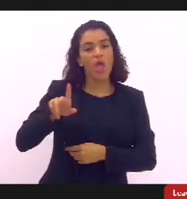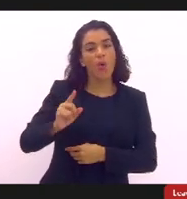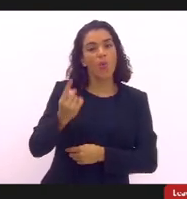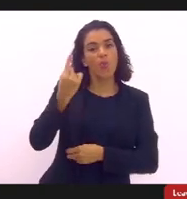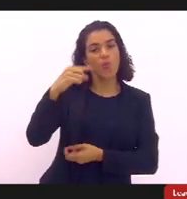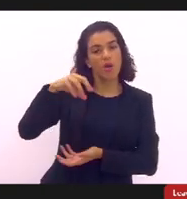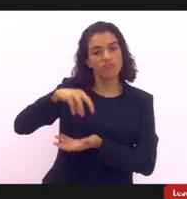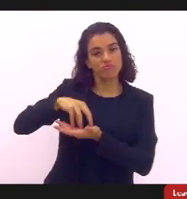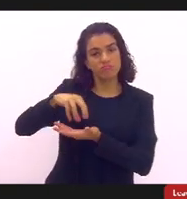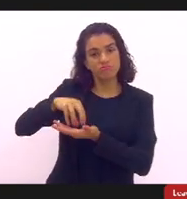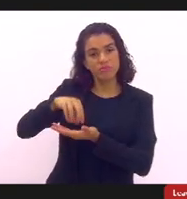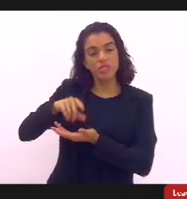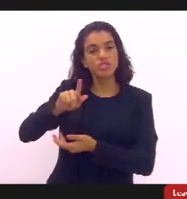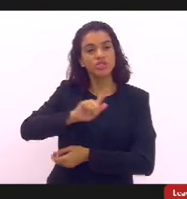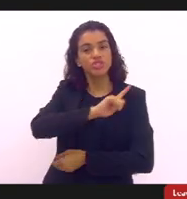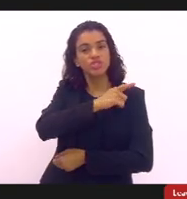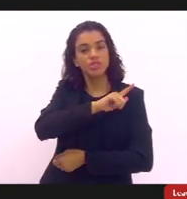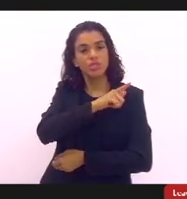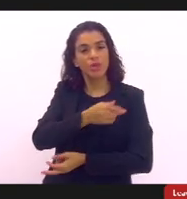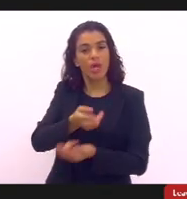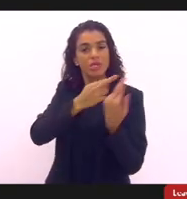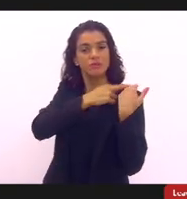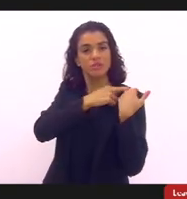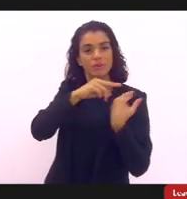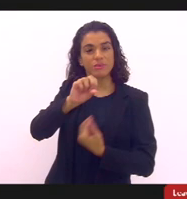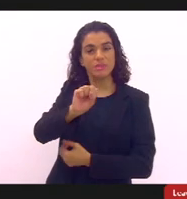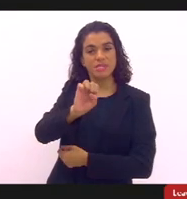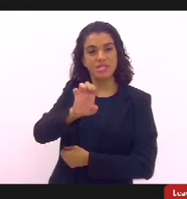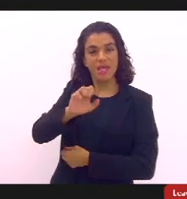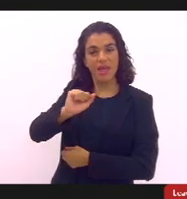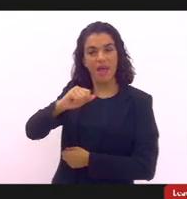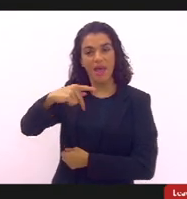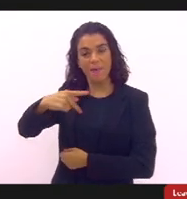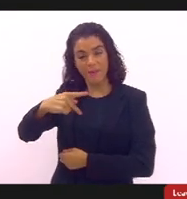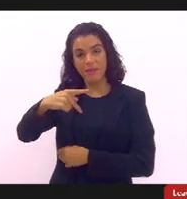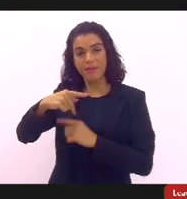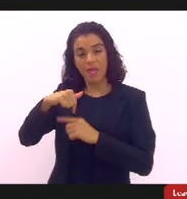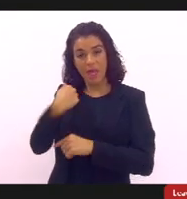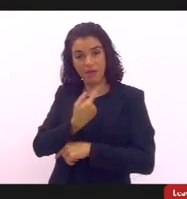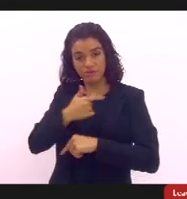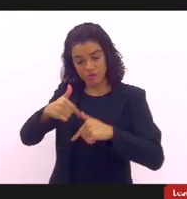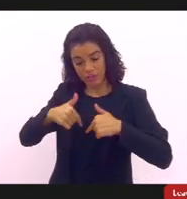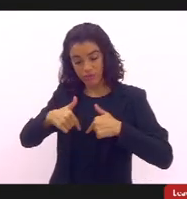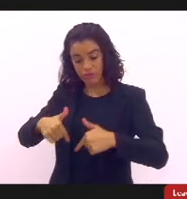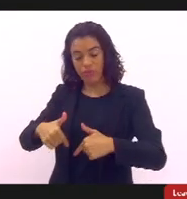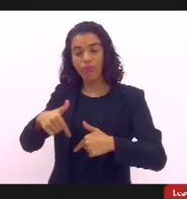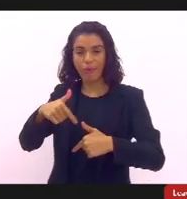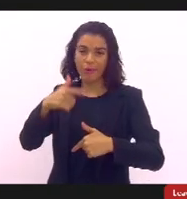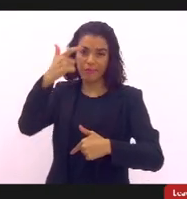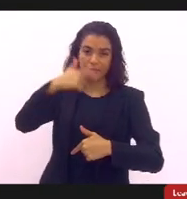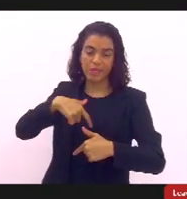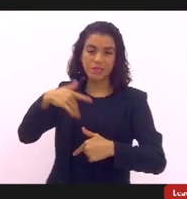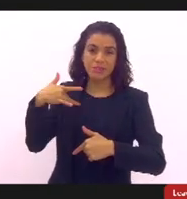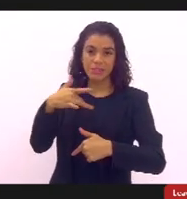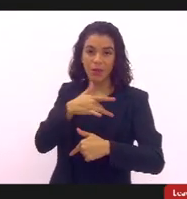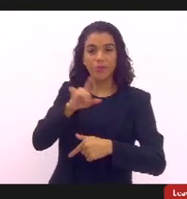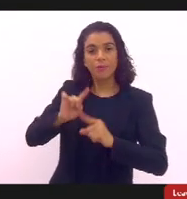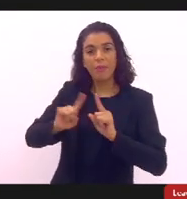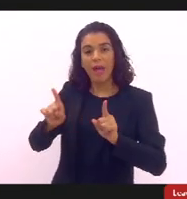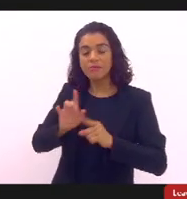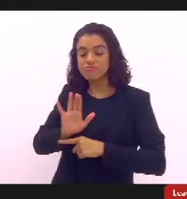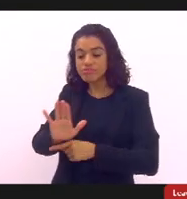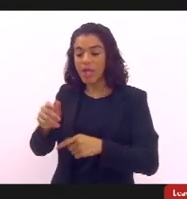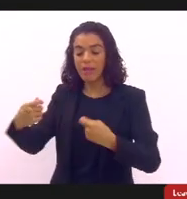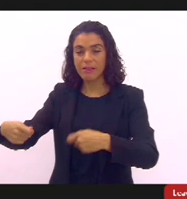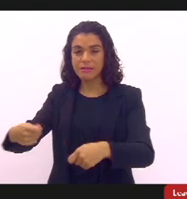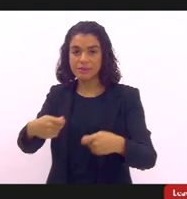unidade de gestão da SEAP, né? E a gente atua, enquanto saúde, nas principais demandas.